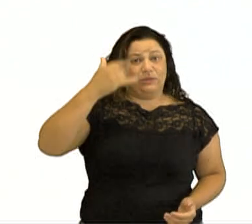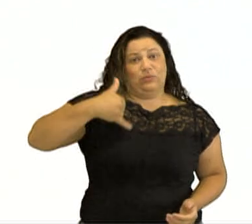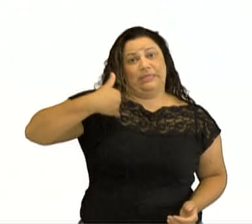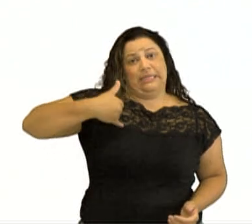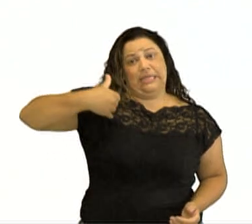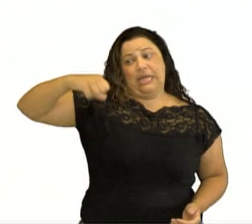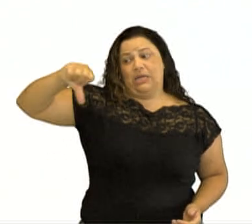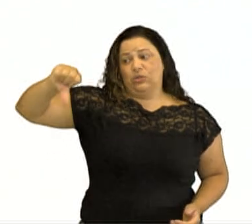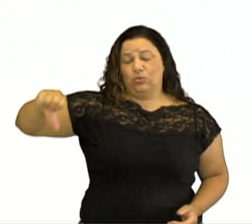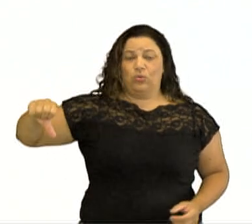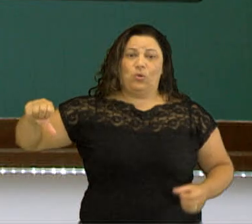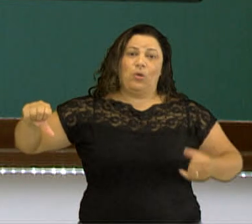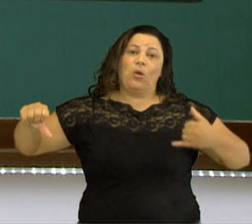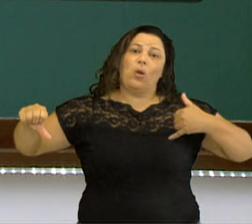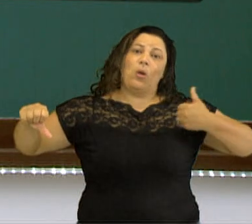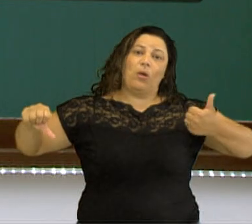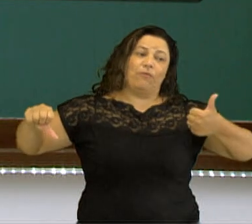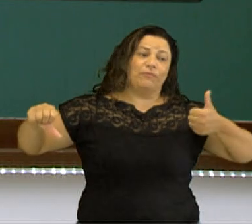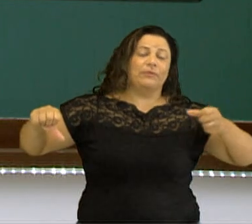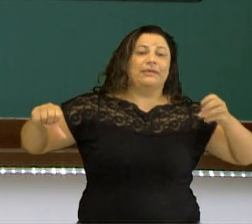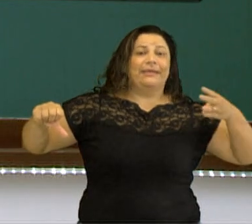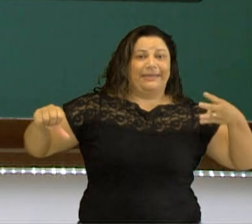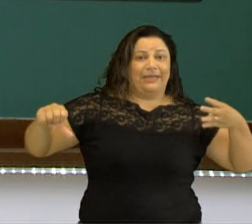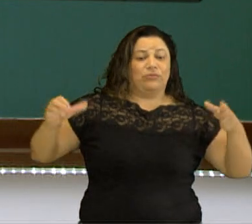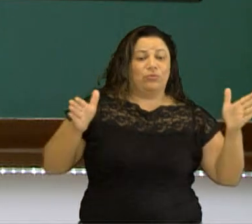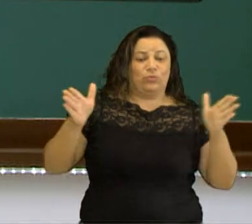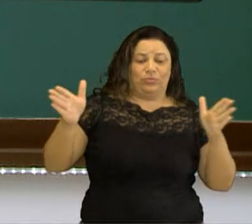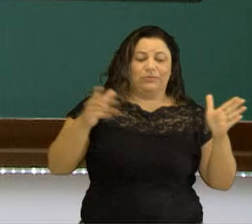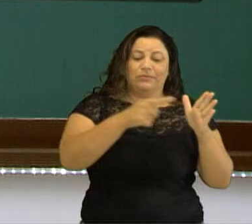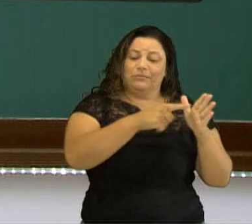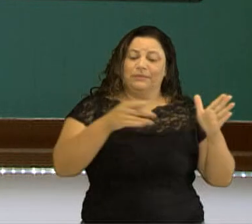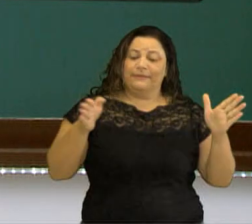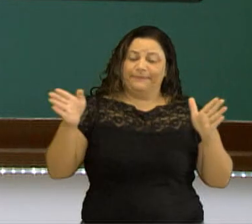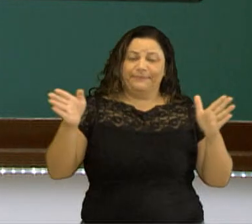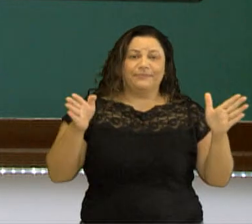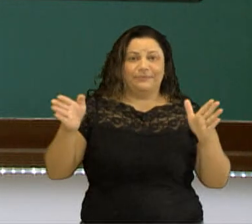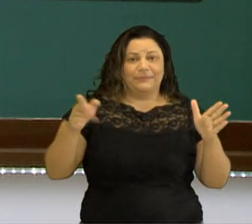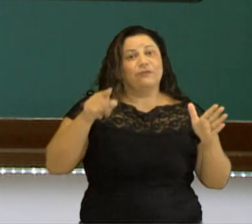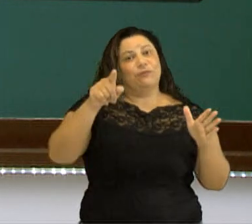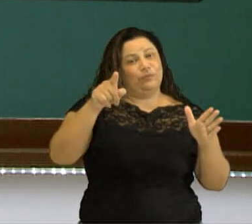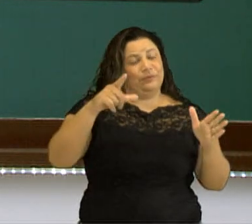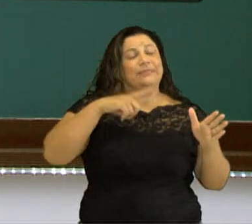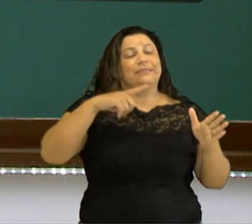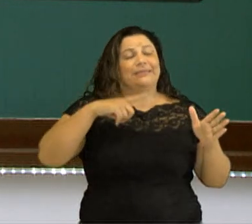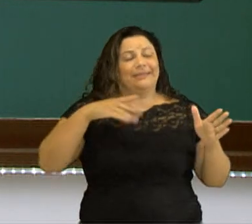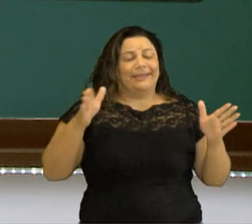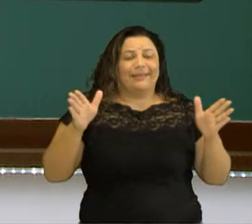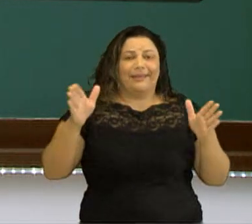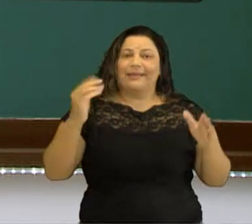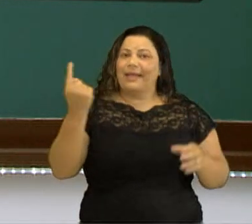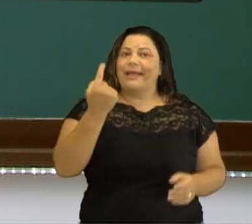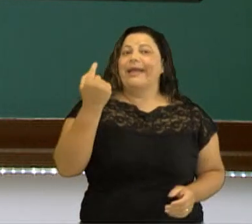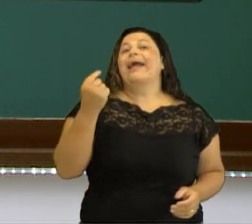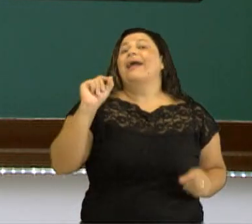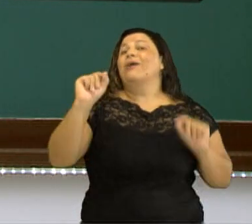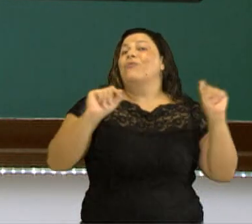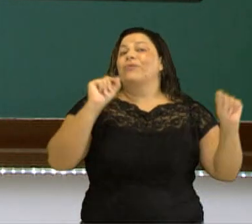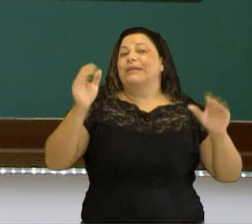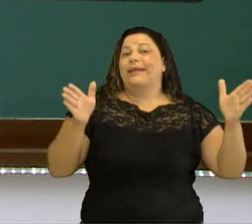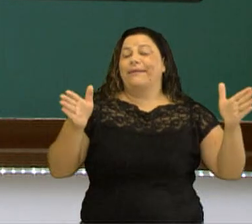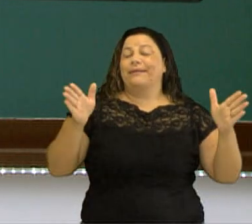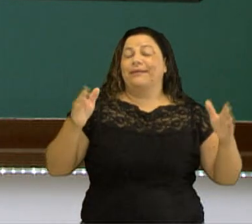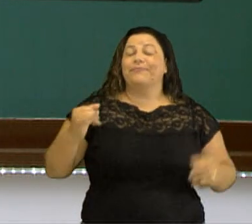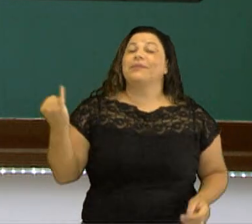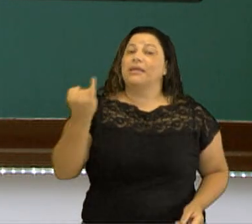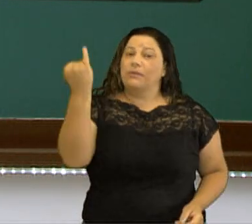e 14 anos, uma faixa de idade que vocês se encontram. Então, é importante que vocês vão até as unidades de saúde e